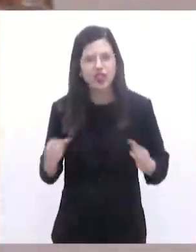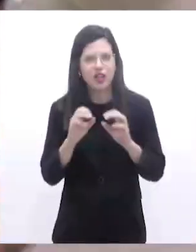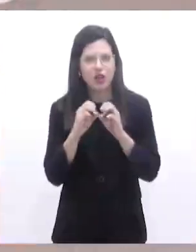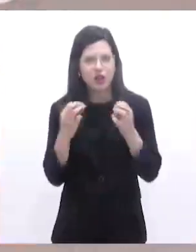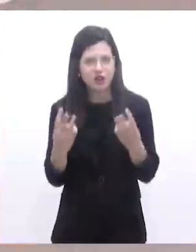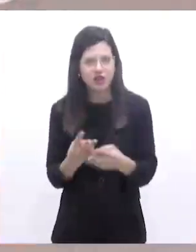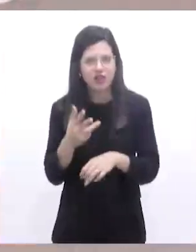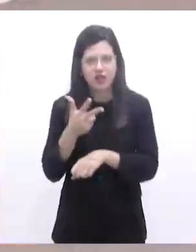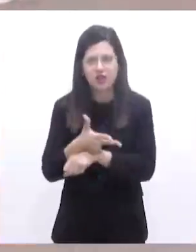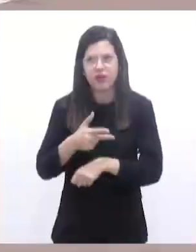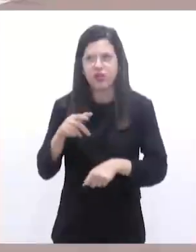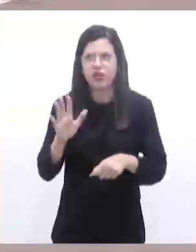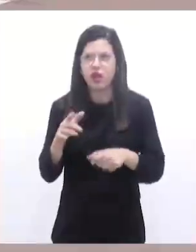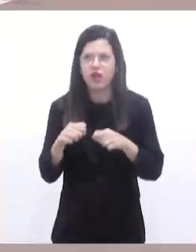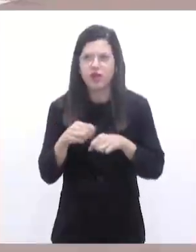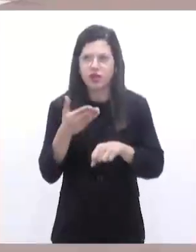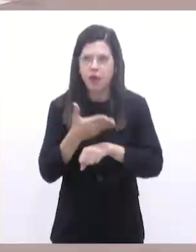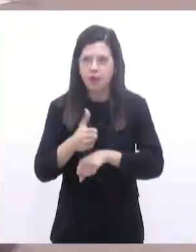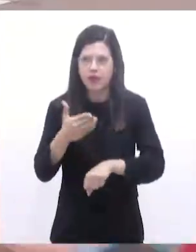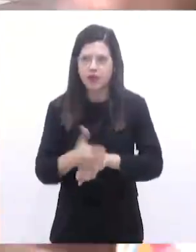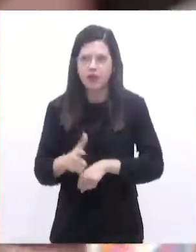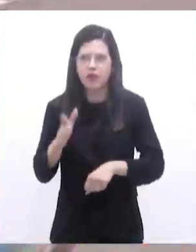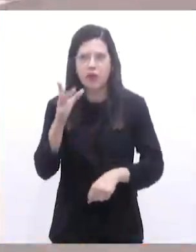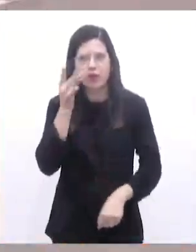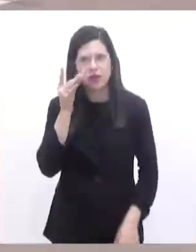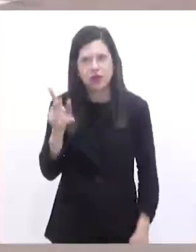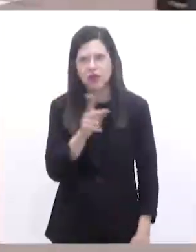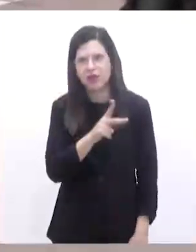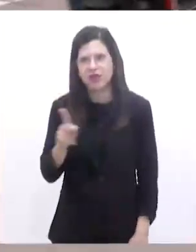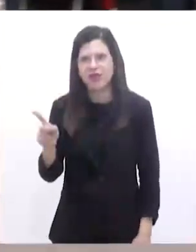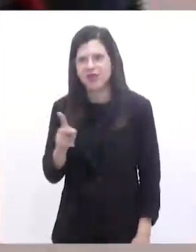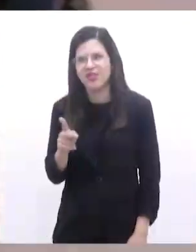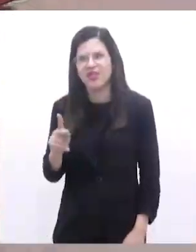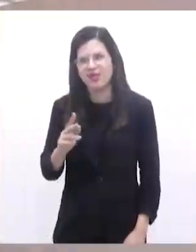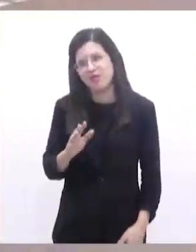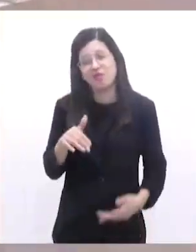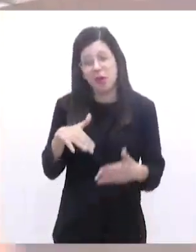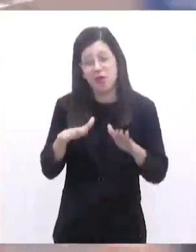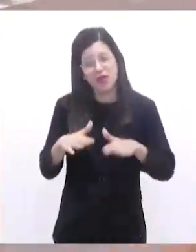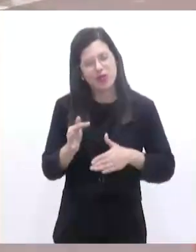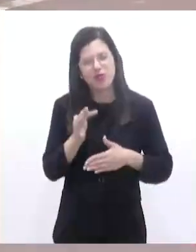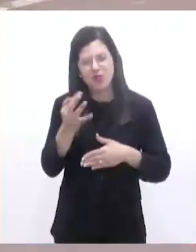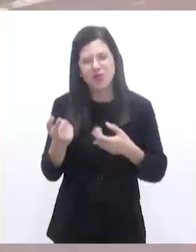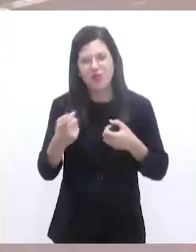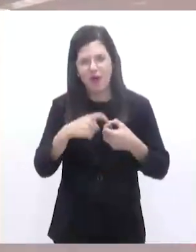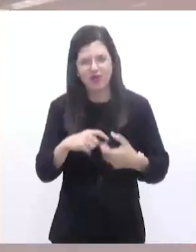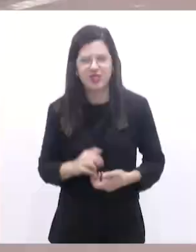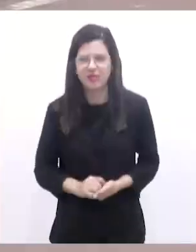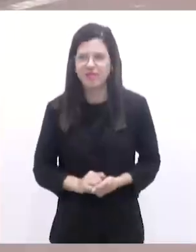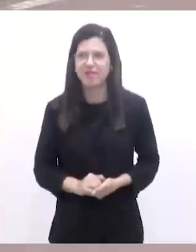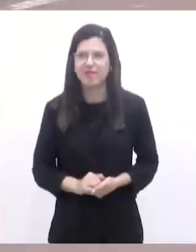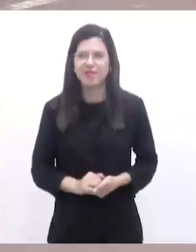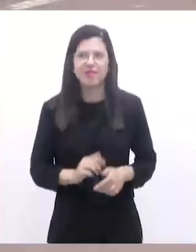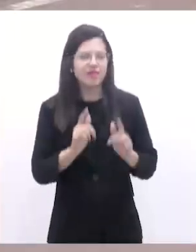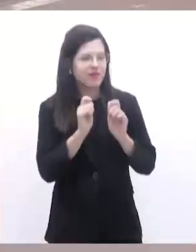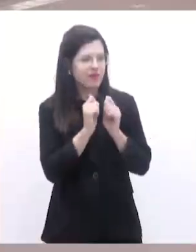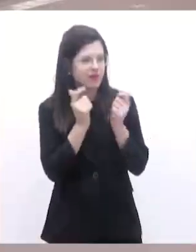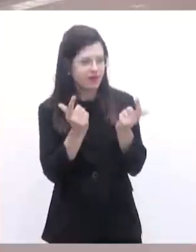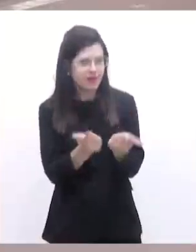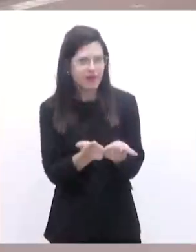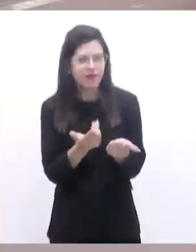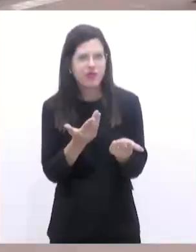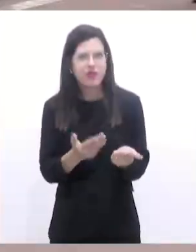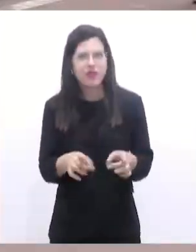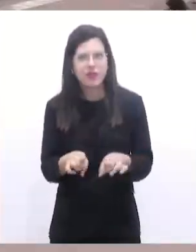capacitações presenciais com professores também e quem sabe em breve a gente não volta com elas. E Beatriz, a Alerj em si tem sido uma grande